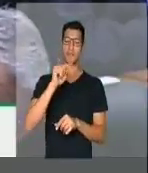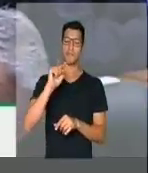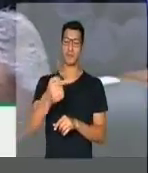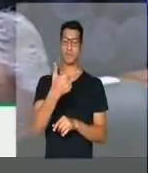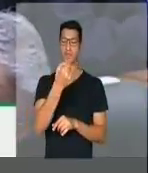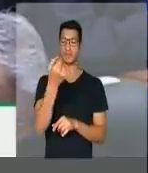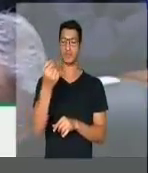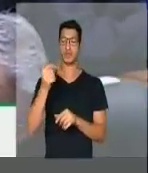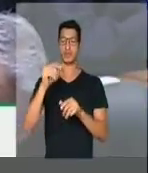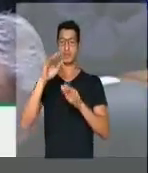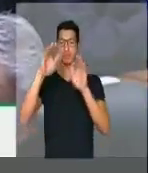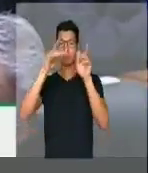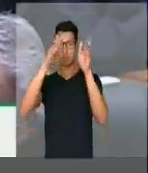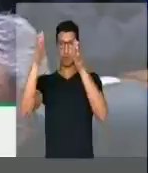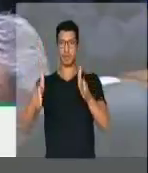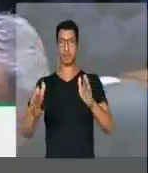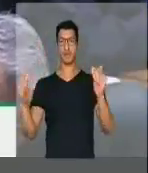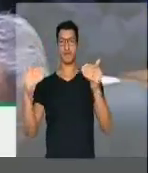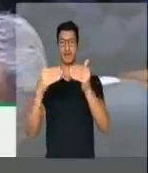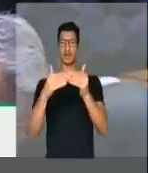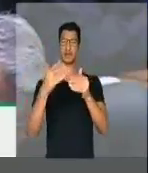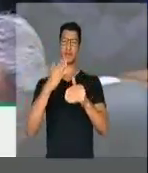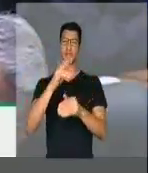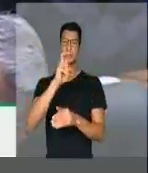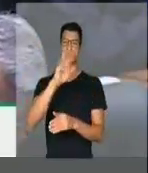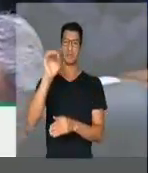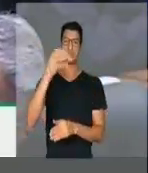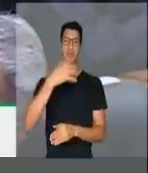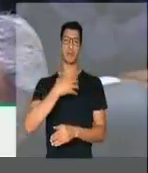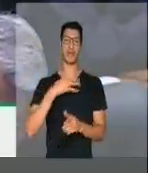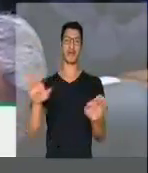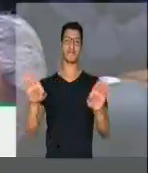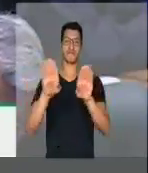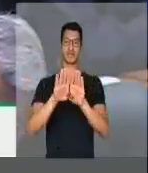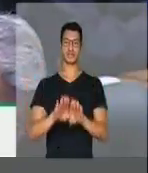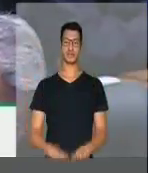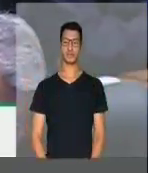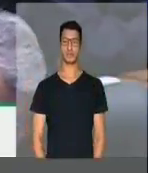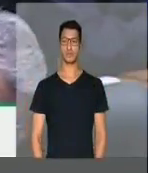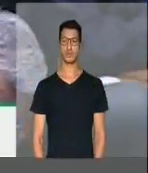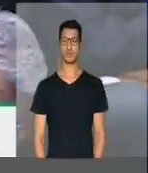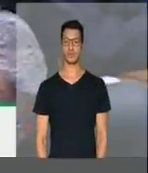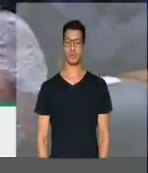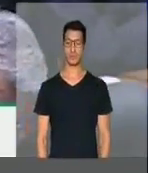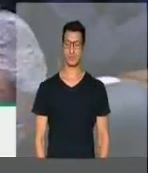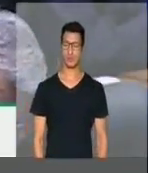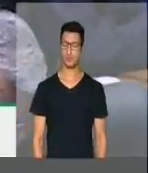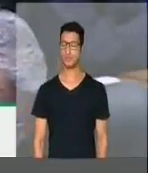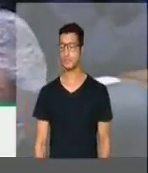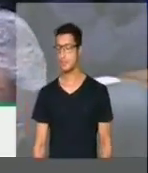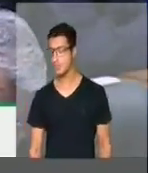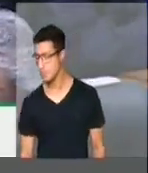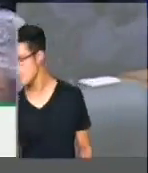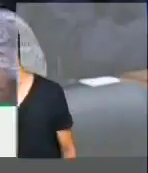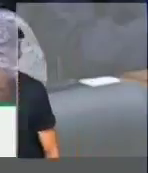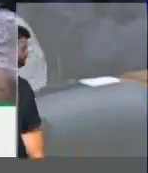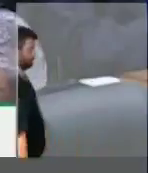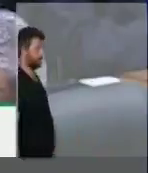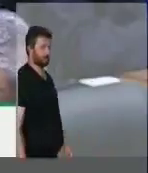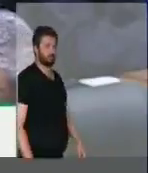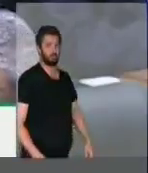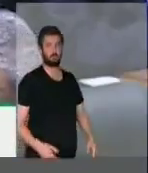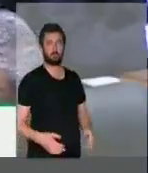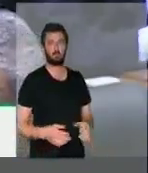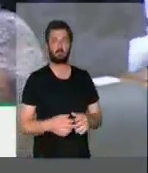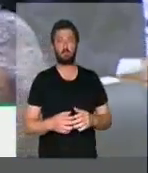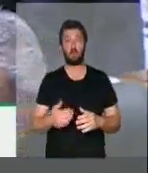agências fechadas no Brasil e mais de 50 na Bahia. O banco se reuniu e decidiu que quer fazer a